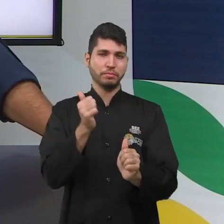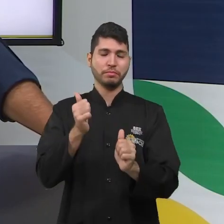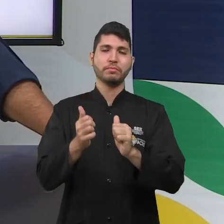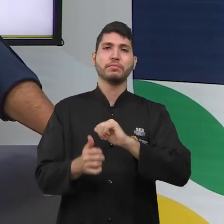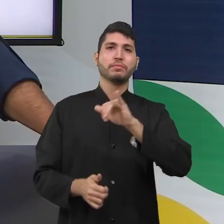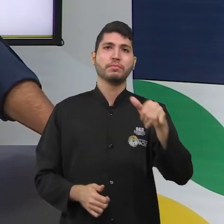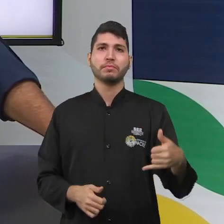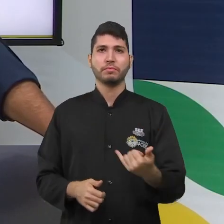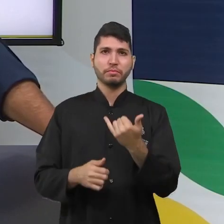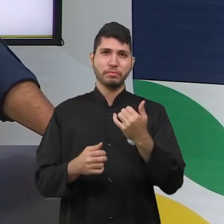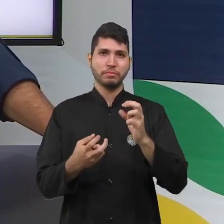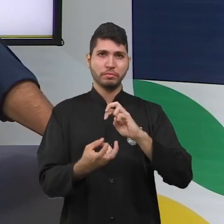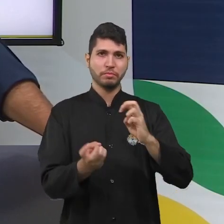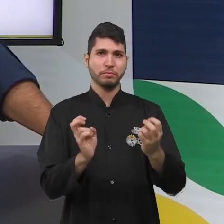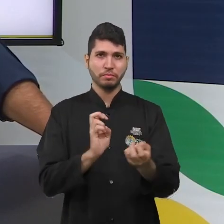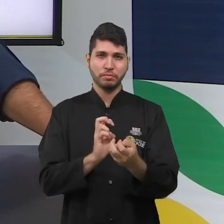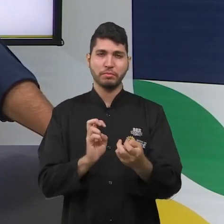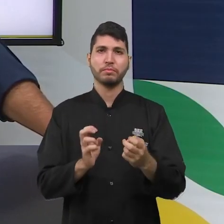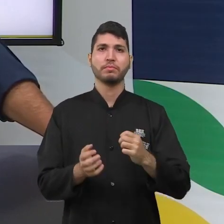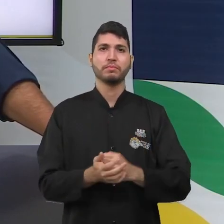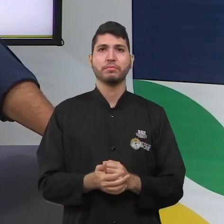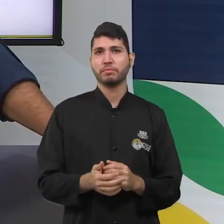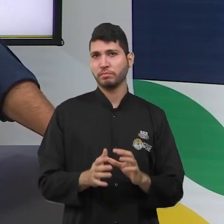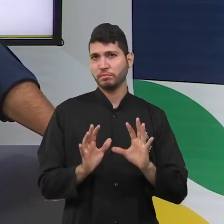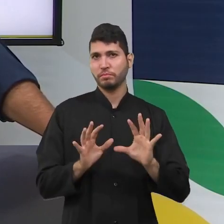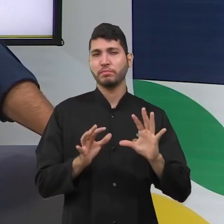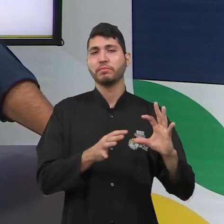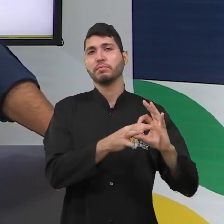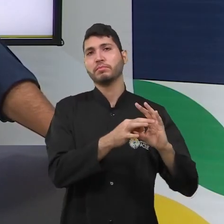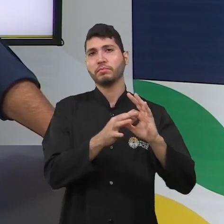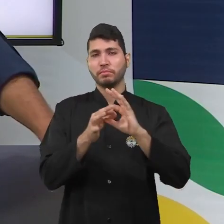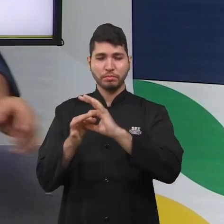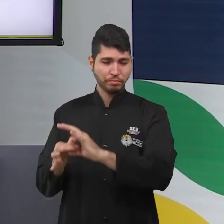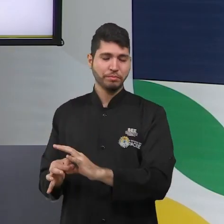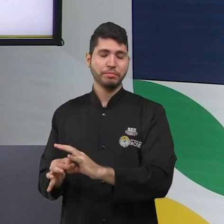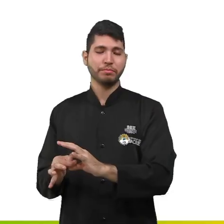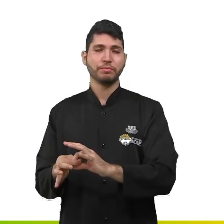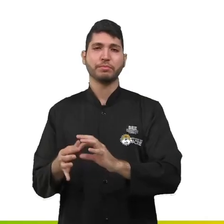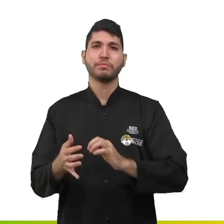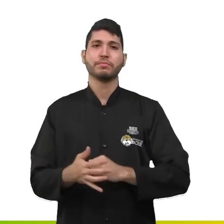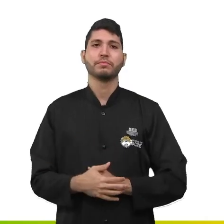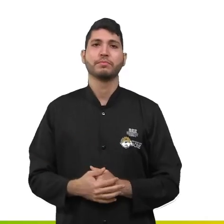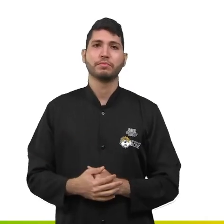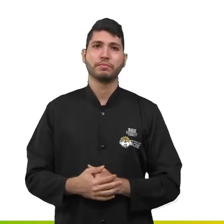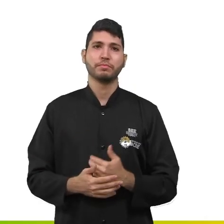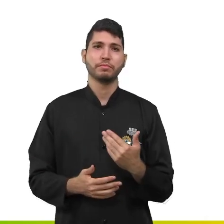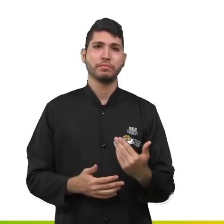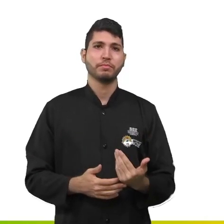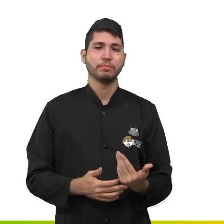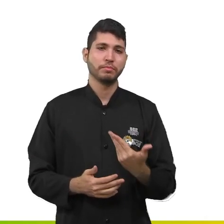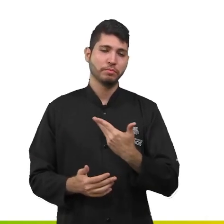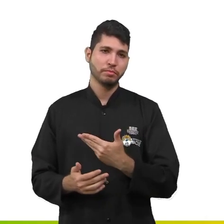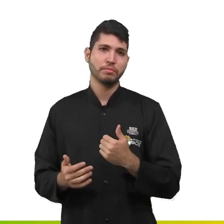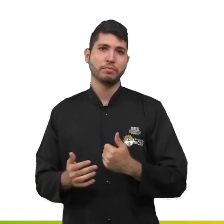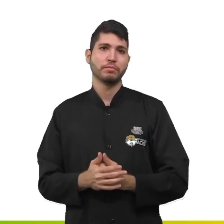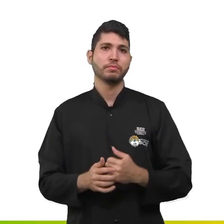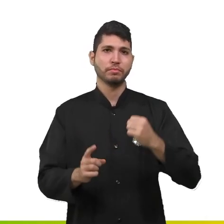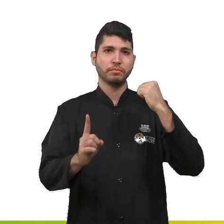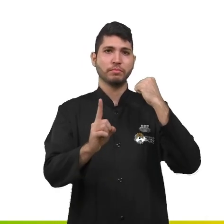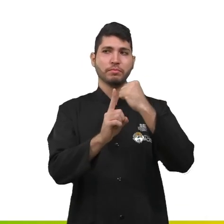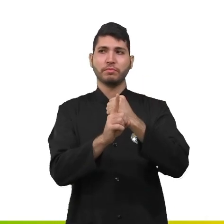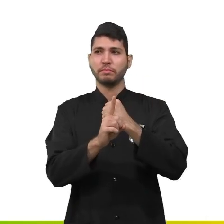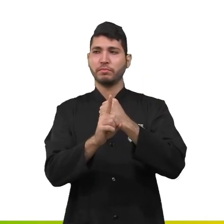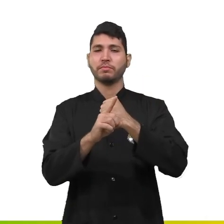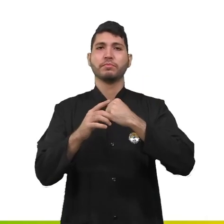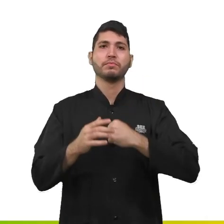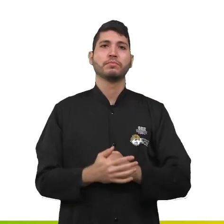de capoeira, seria dentro desse contexto, tá bom? Tranquilinho? Podemos fazer uma questão? Não, aqui ainda tem os impactos e as reflexões, vamos